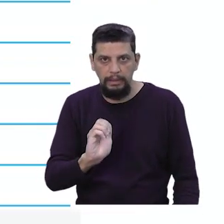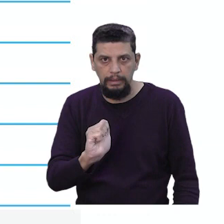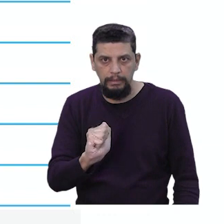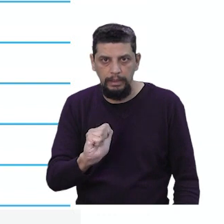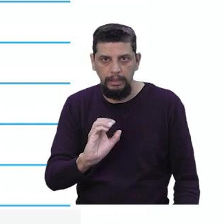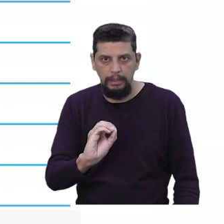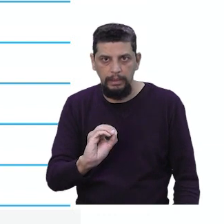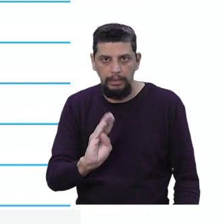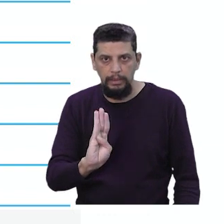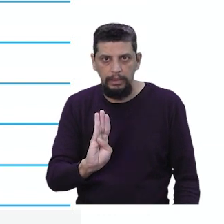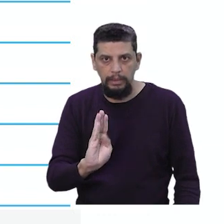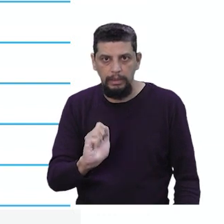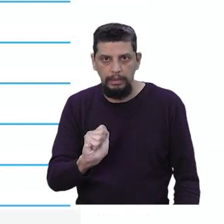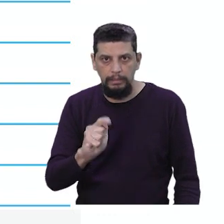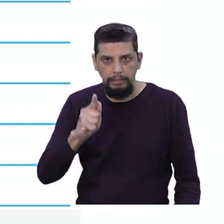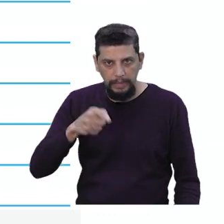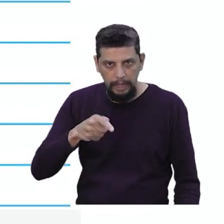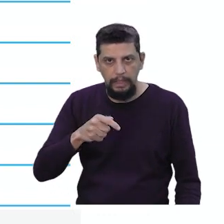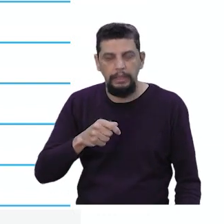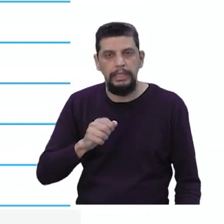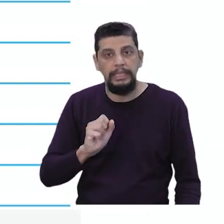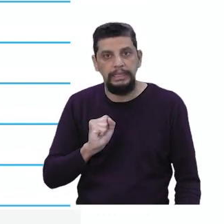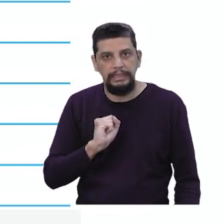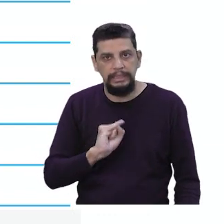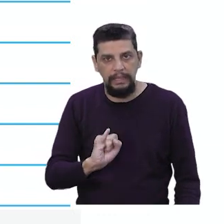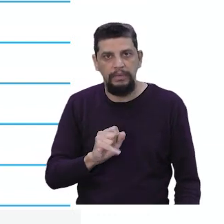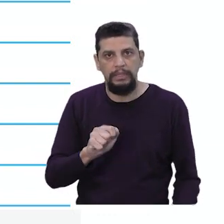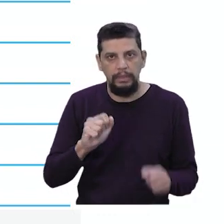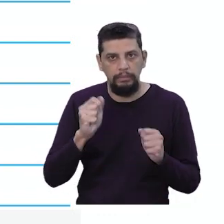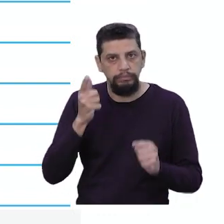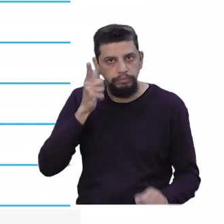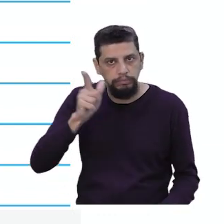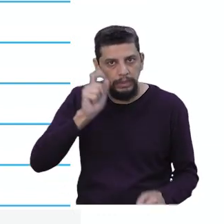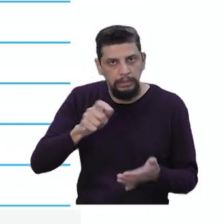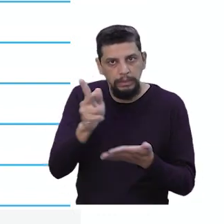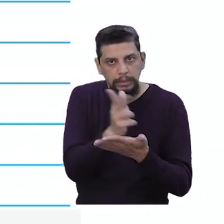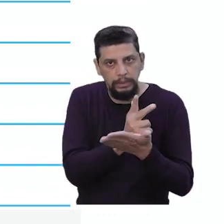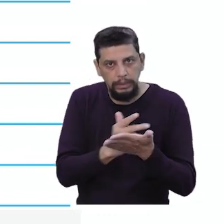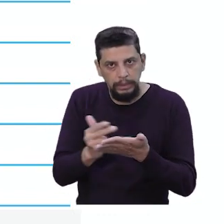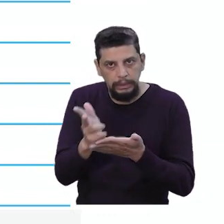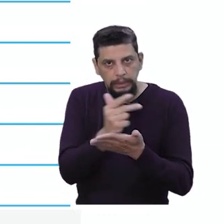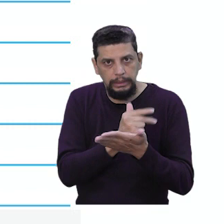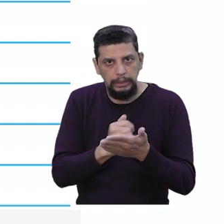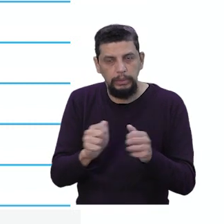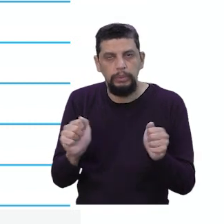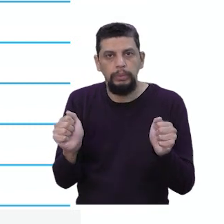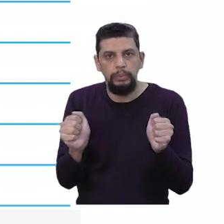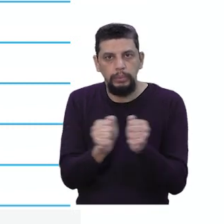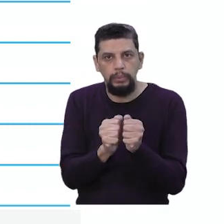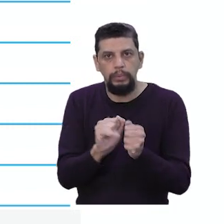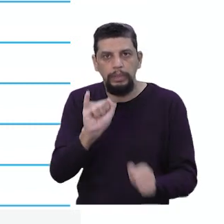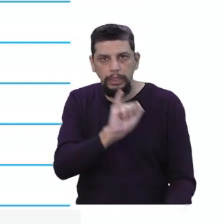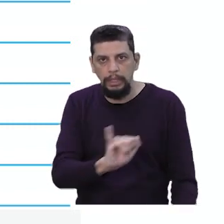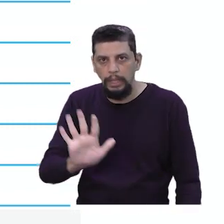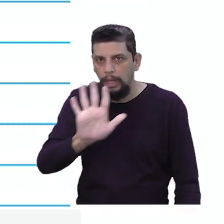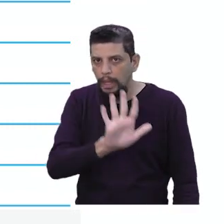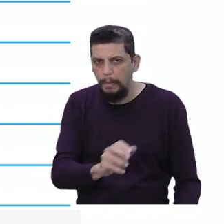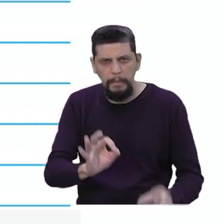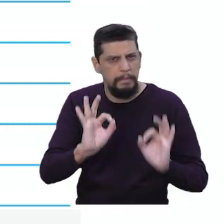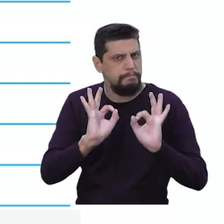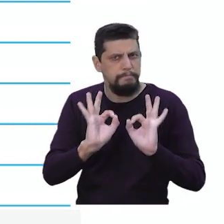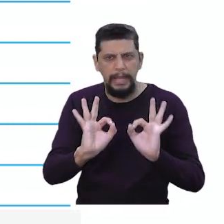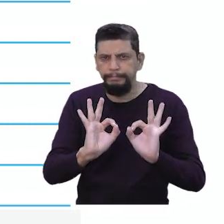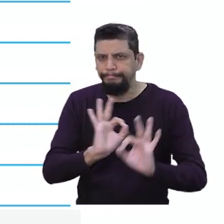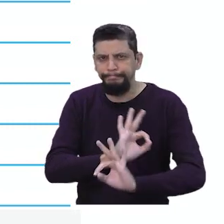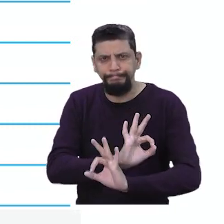baobá, então você escreve a palavra. Se você consegue desenhar e escrever o nome da imagem,